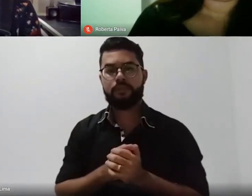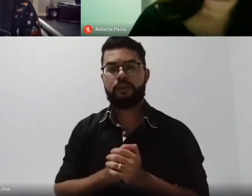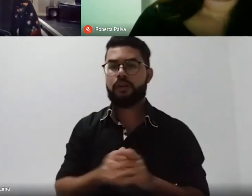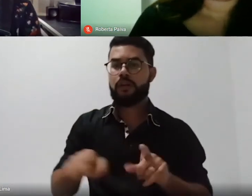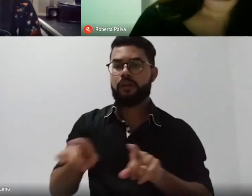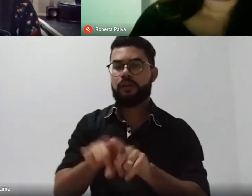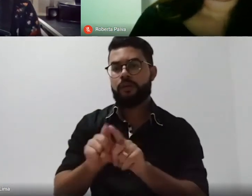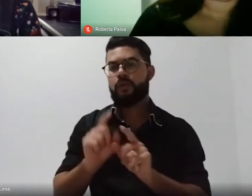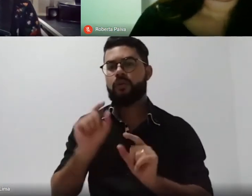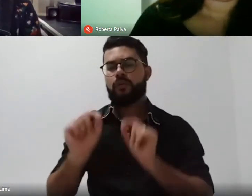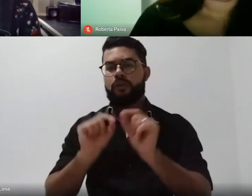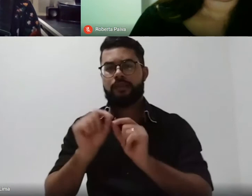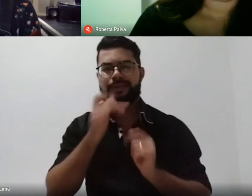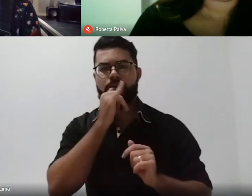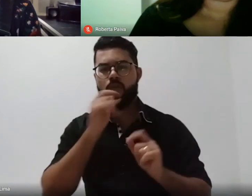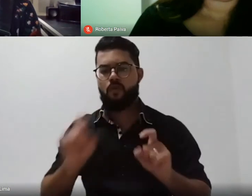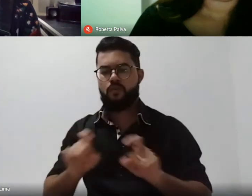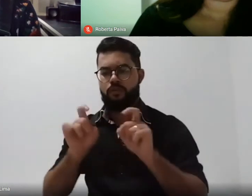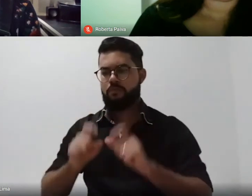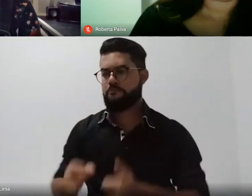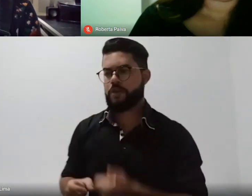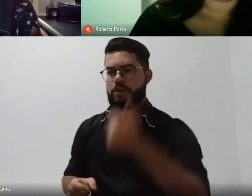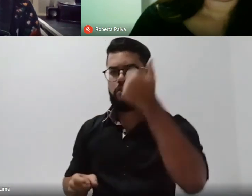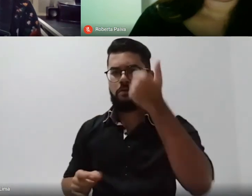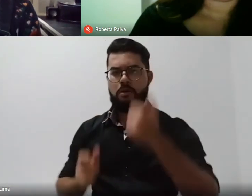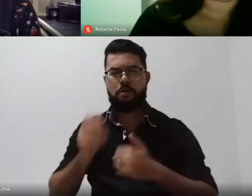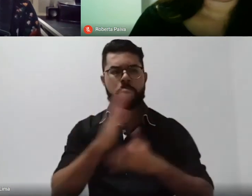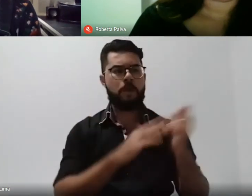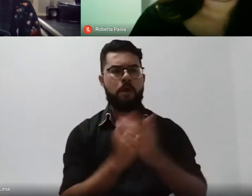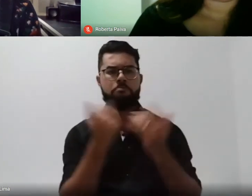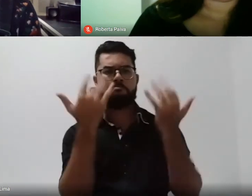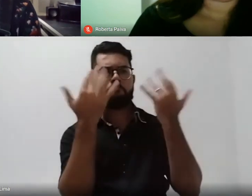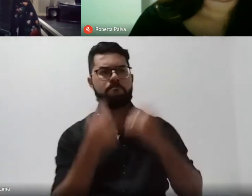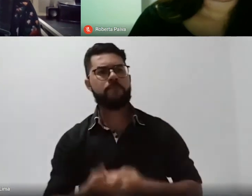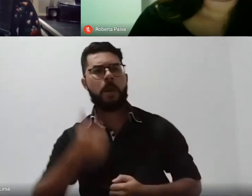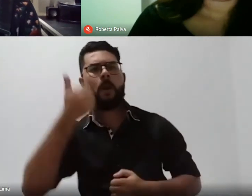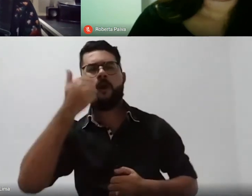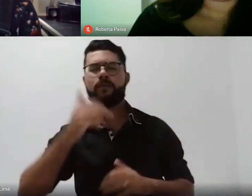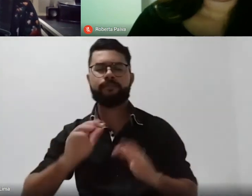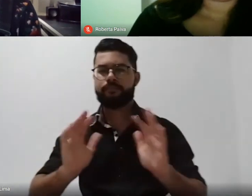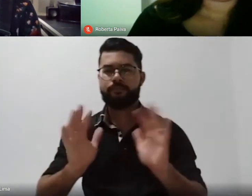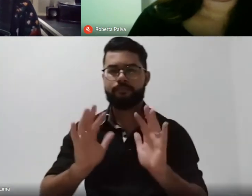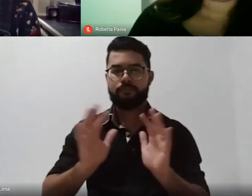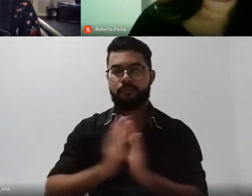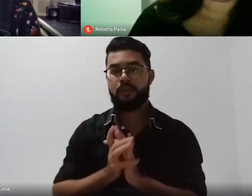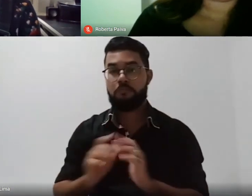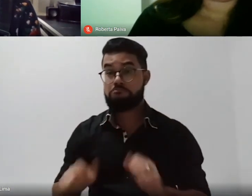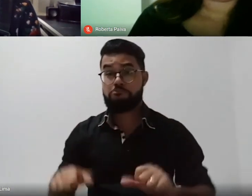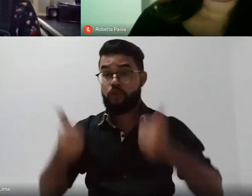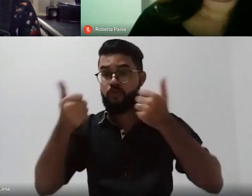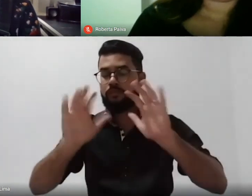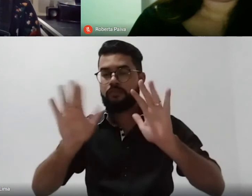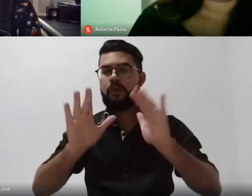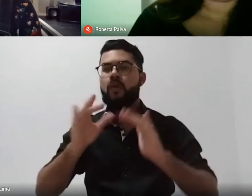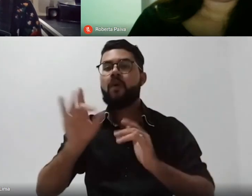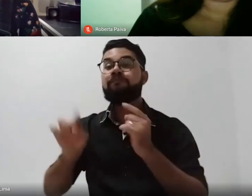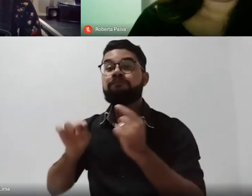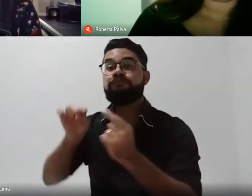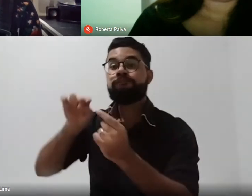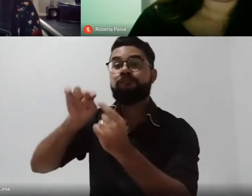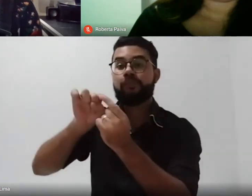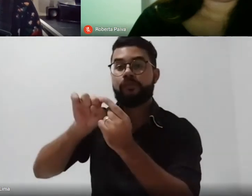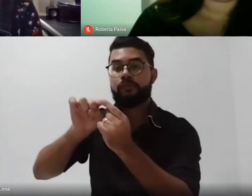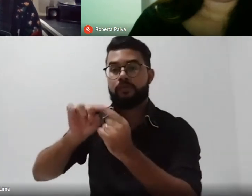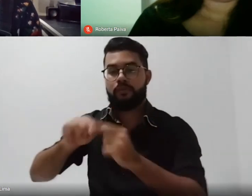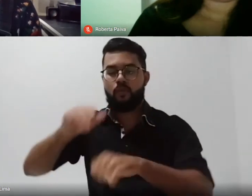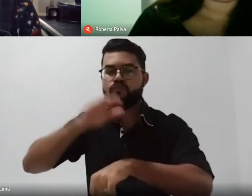o computador é melhor e a mão livre é melhor e por aí vai. Acho que não é questão de entender qual é a melhor, é mais apropriada para